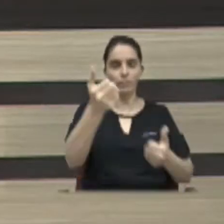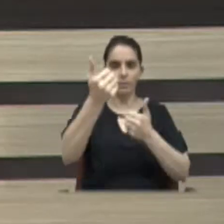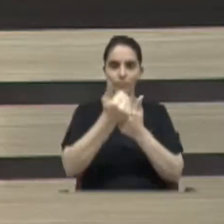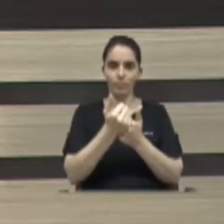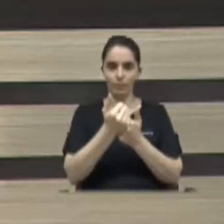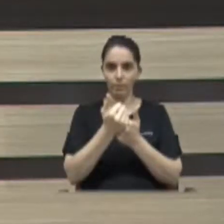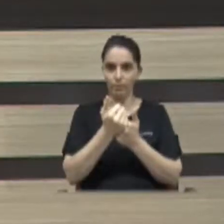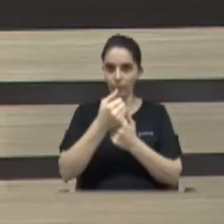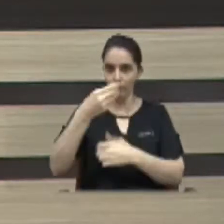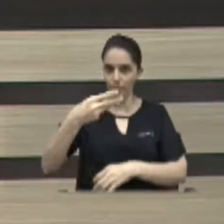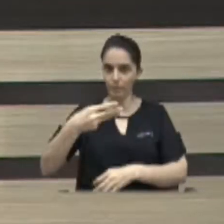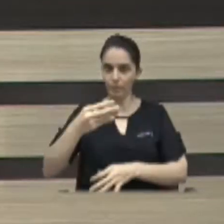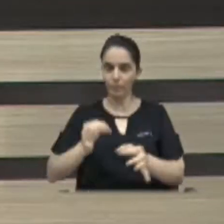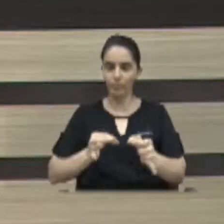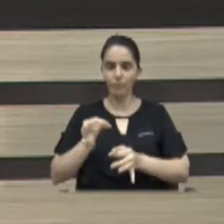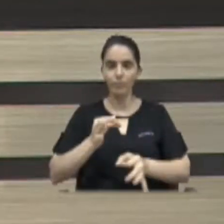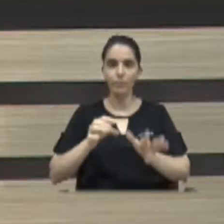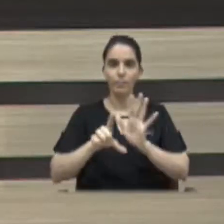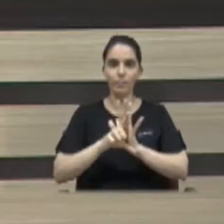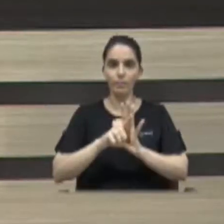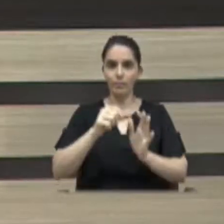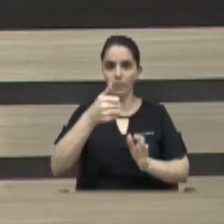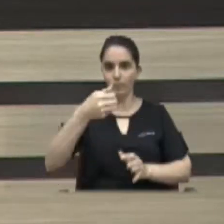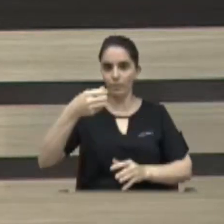Substitutivo número 3 ao projeto de lei